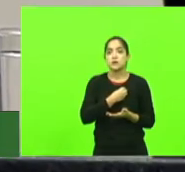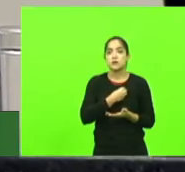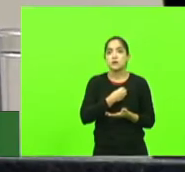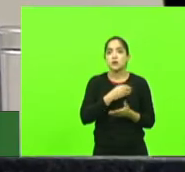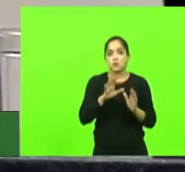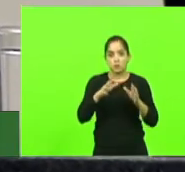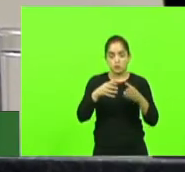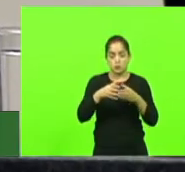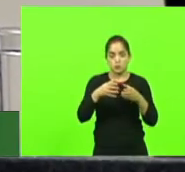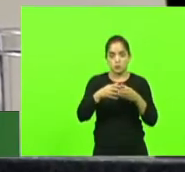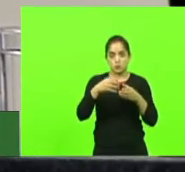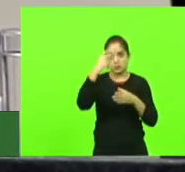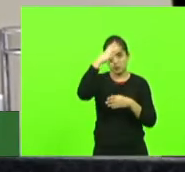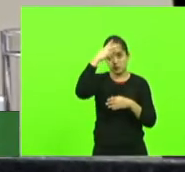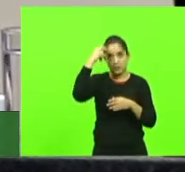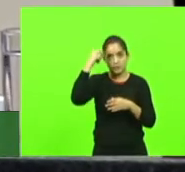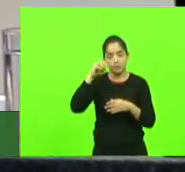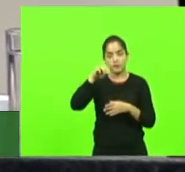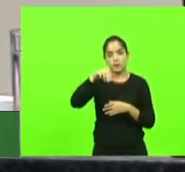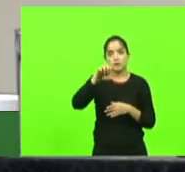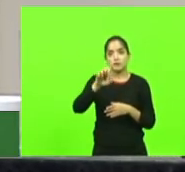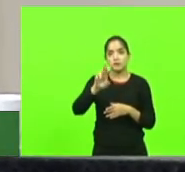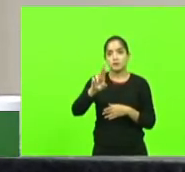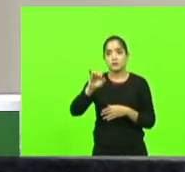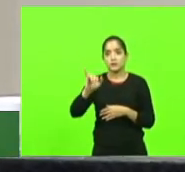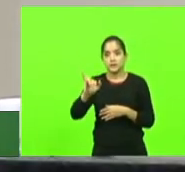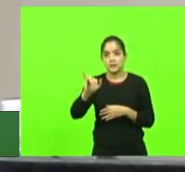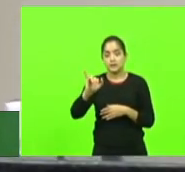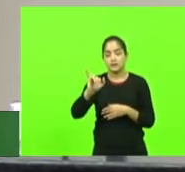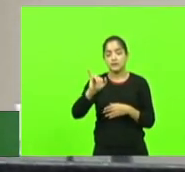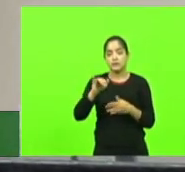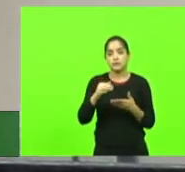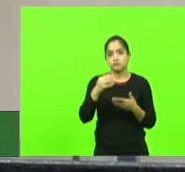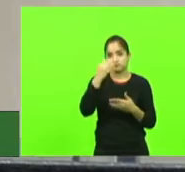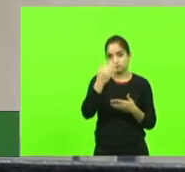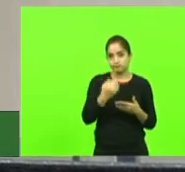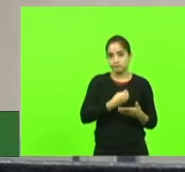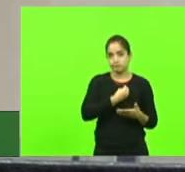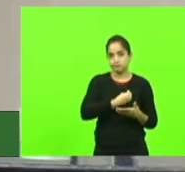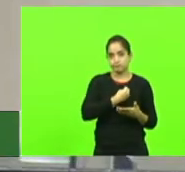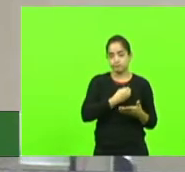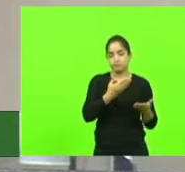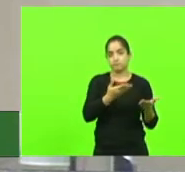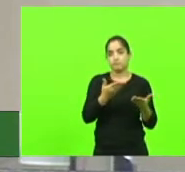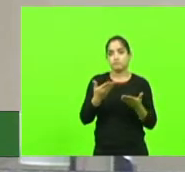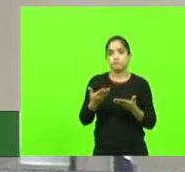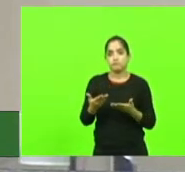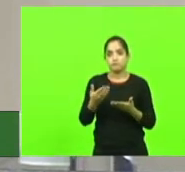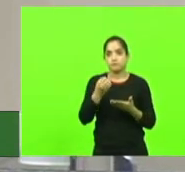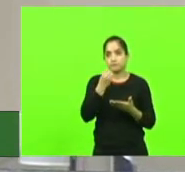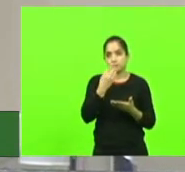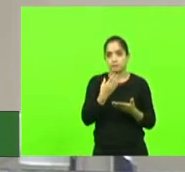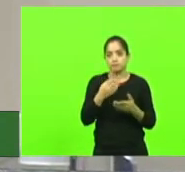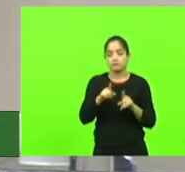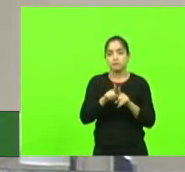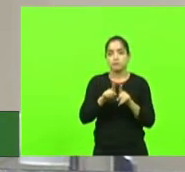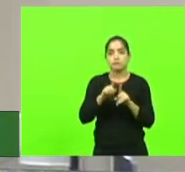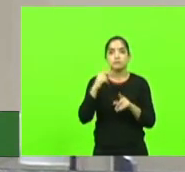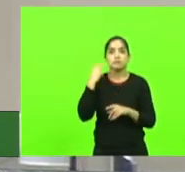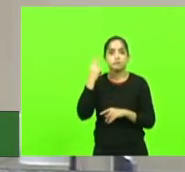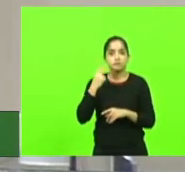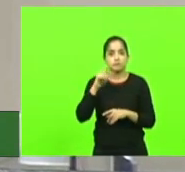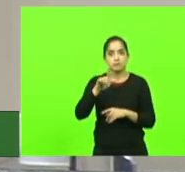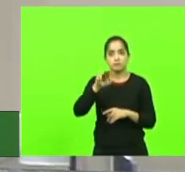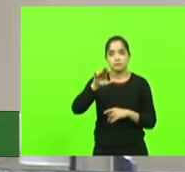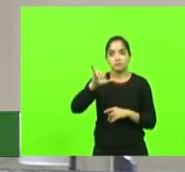pelo prefeito Neri Vandressen. Muito nos honra a presença nesta casa, com o vereador Luiz Henrique Ricken